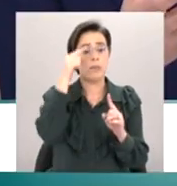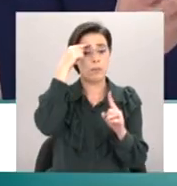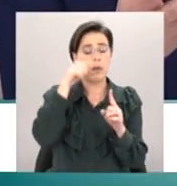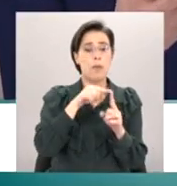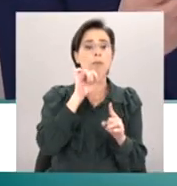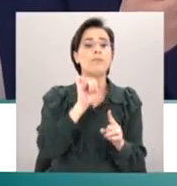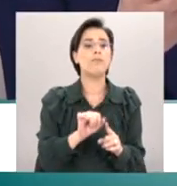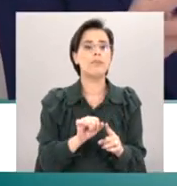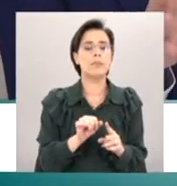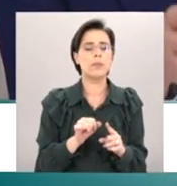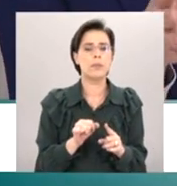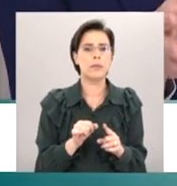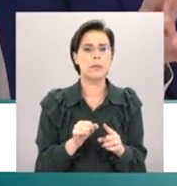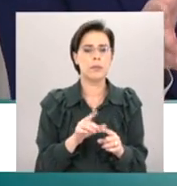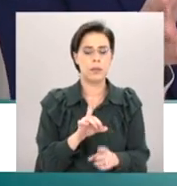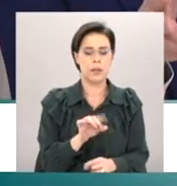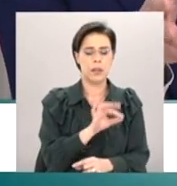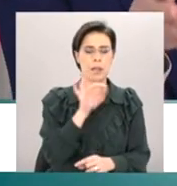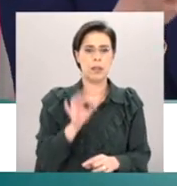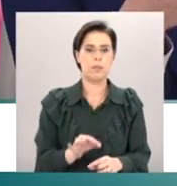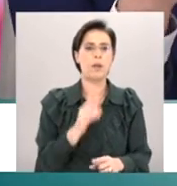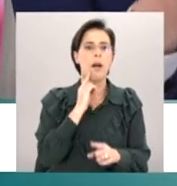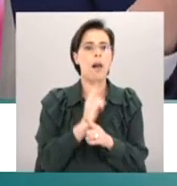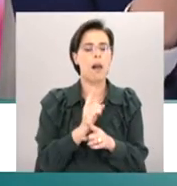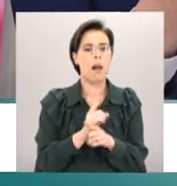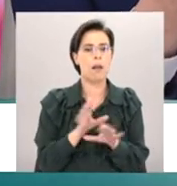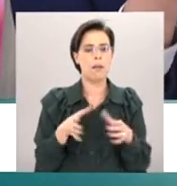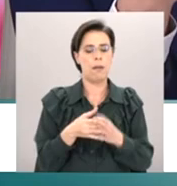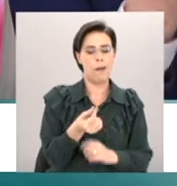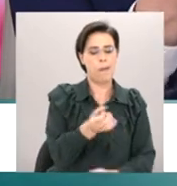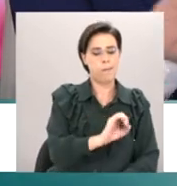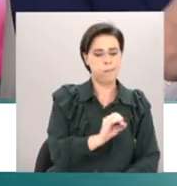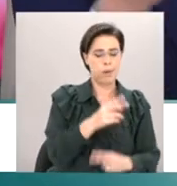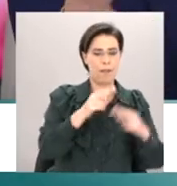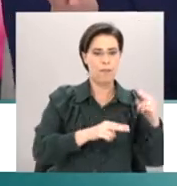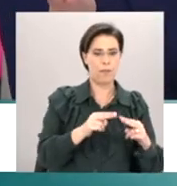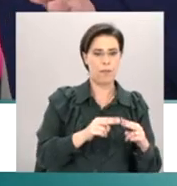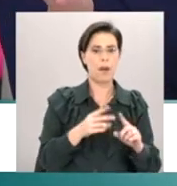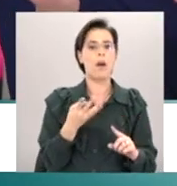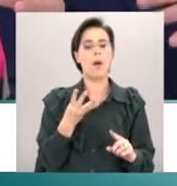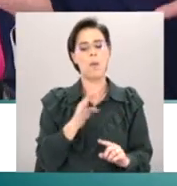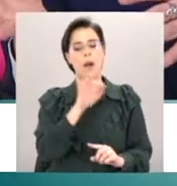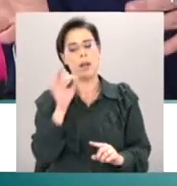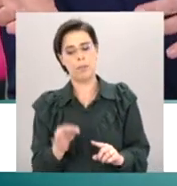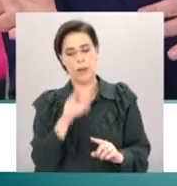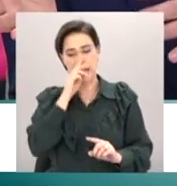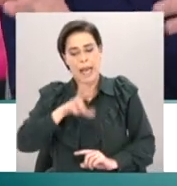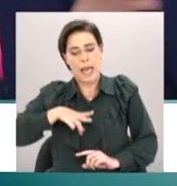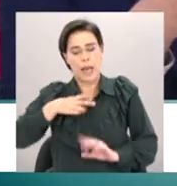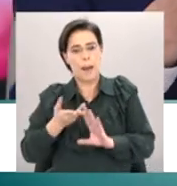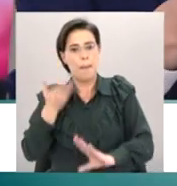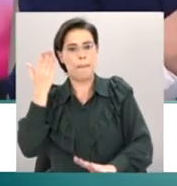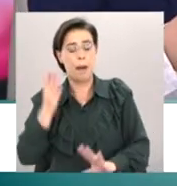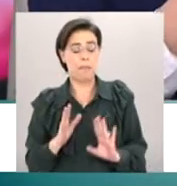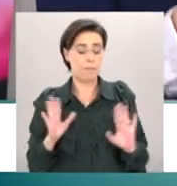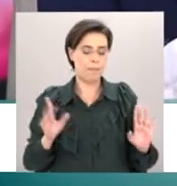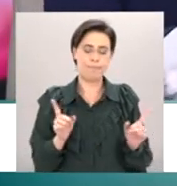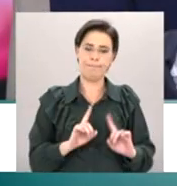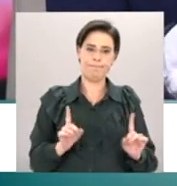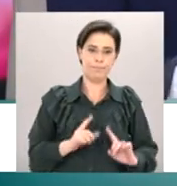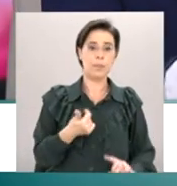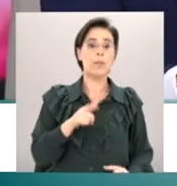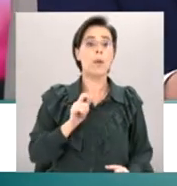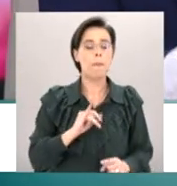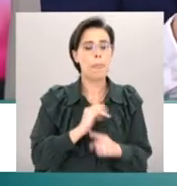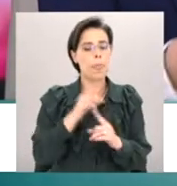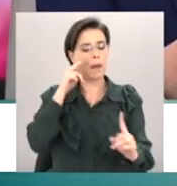sobretudo um dos sessenta por cento desse essa bola fiscal ficaria para os quatro por cento mais ricos e vai não é assim o